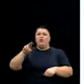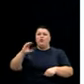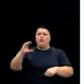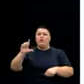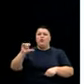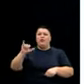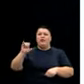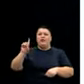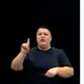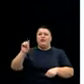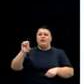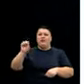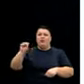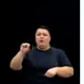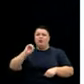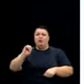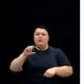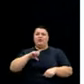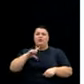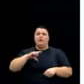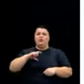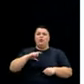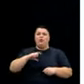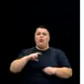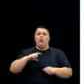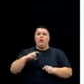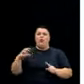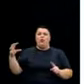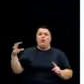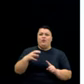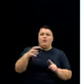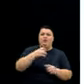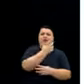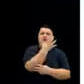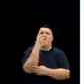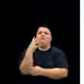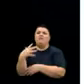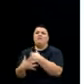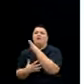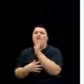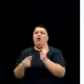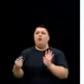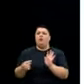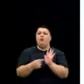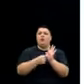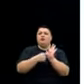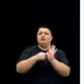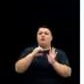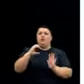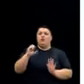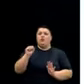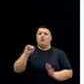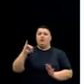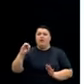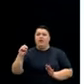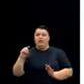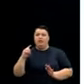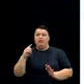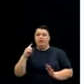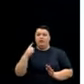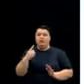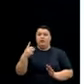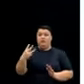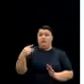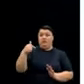impacto ambiental, destacam-se o césio 137 e o estrôncio 90.